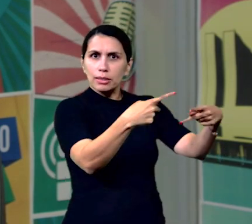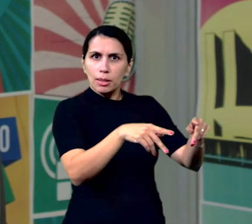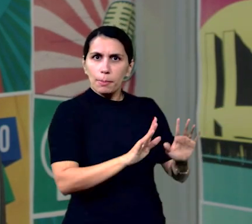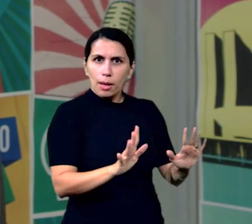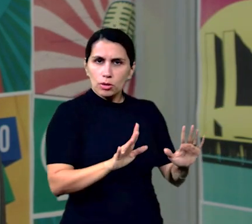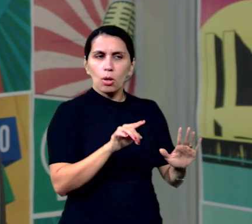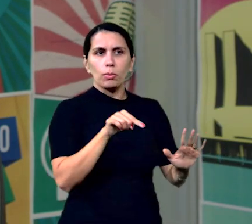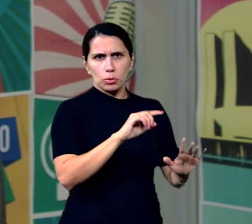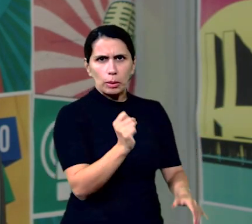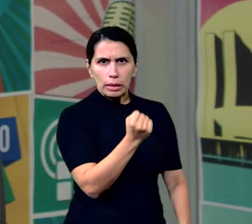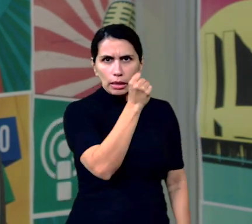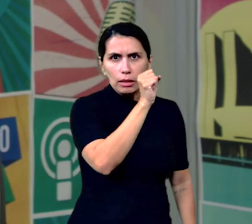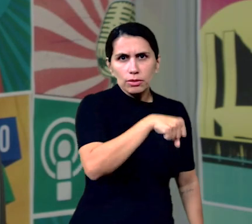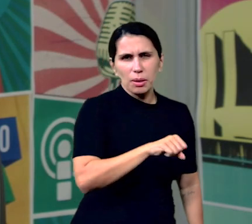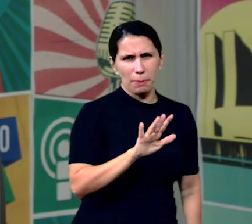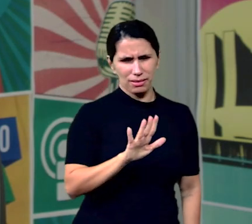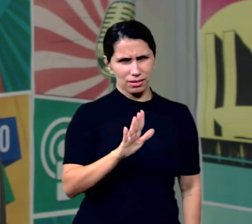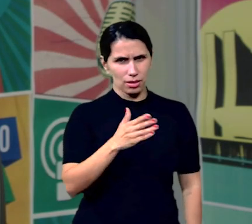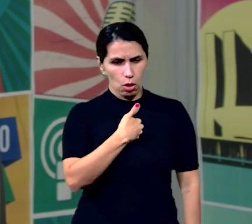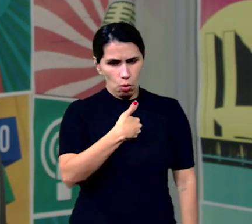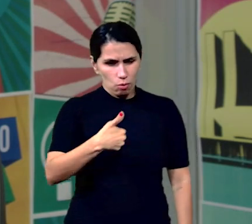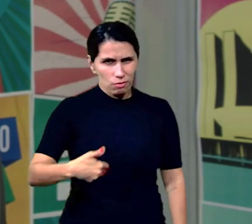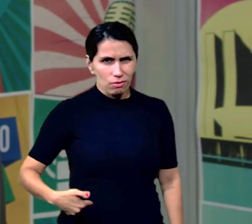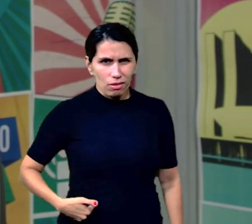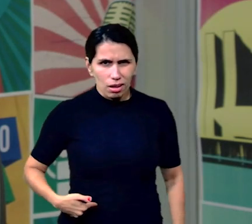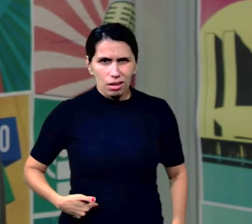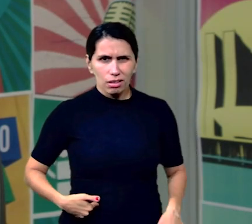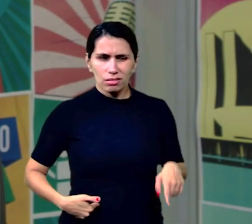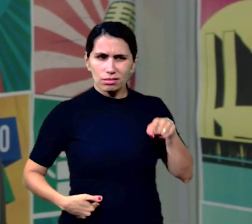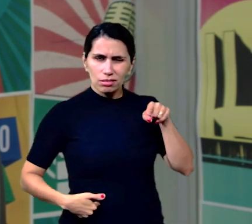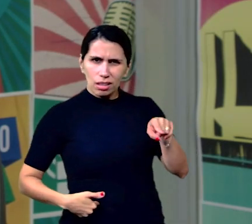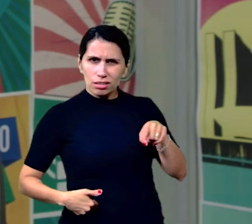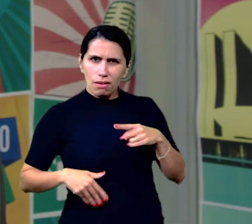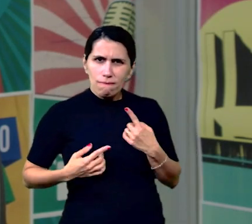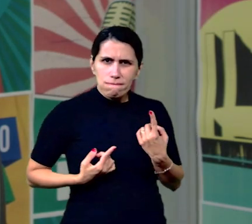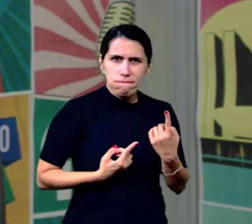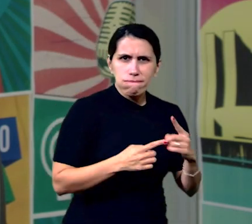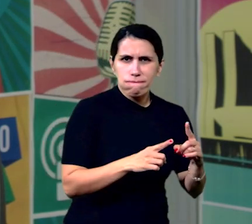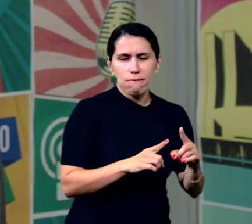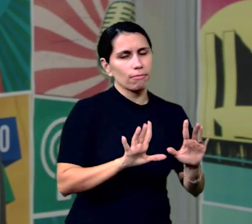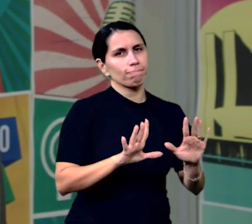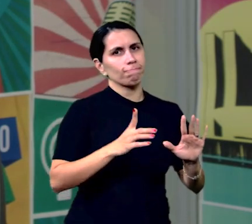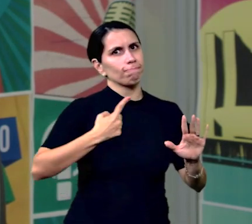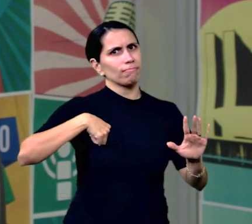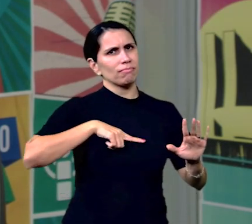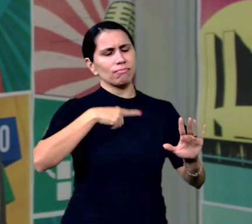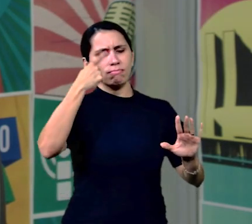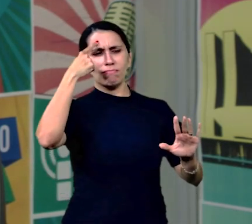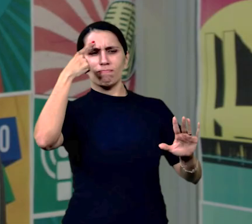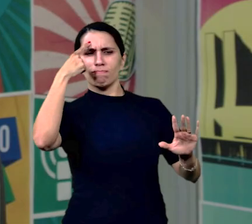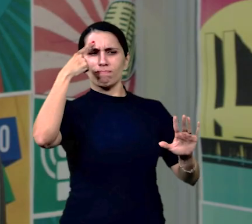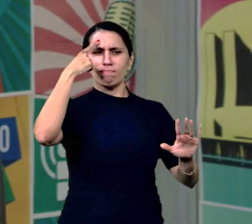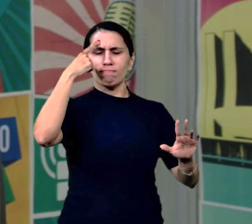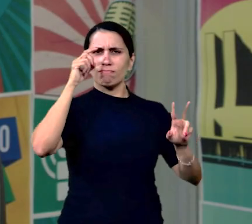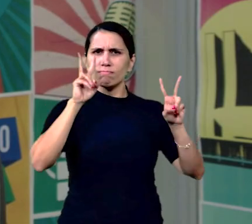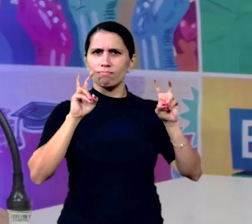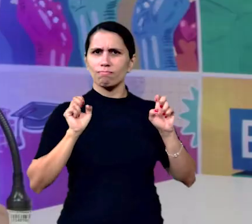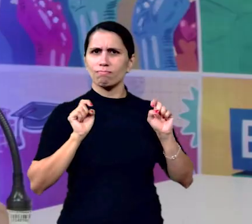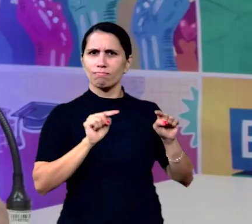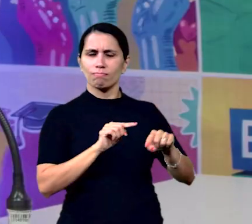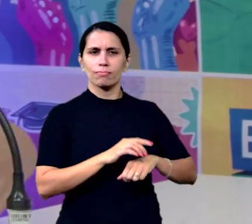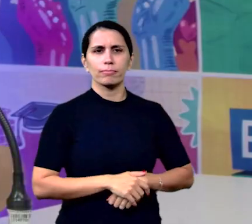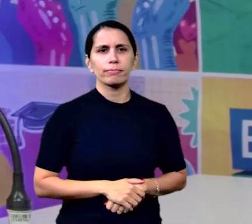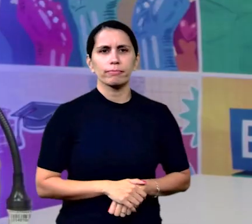não seja grave, mas quando é o Estado que faz isso, a gente realmente precisa pensar sobre essa questão. Sim.